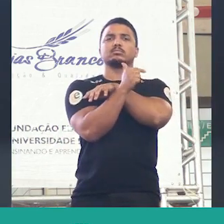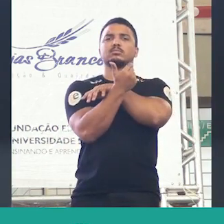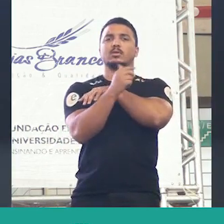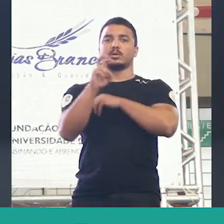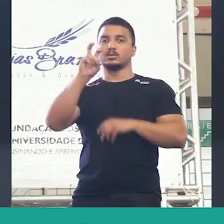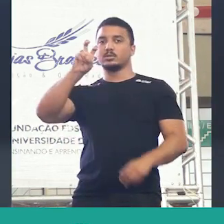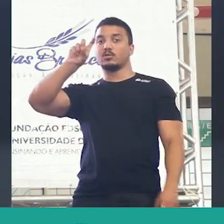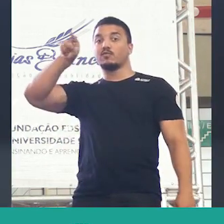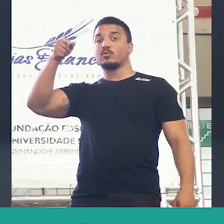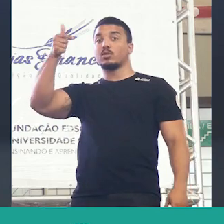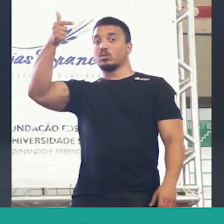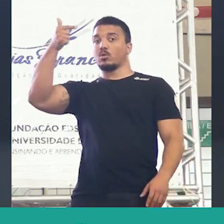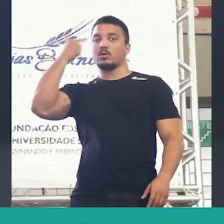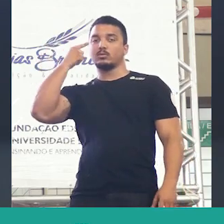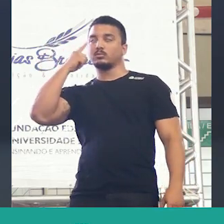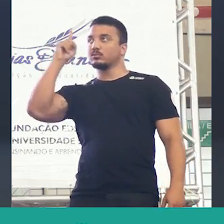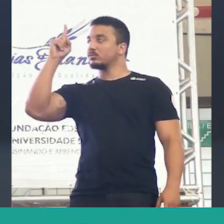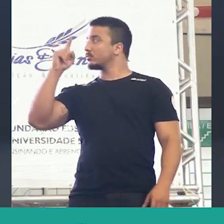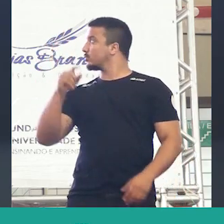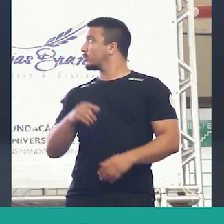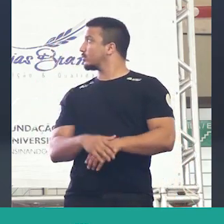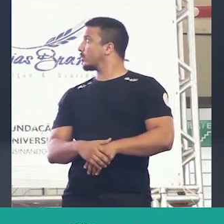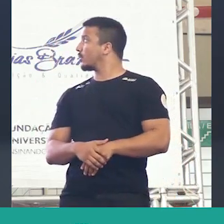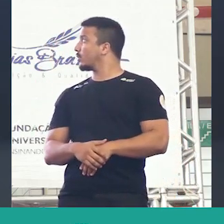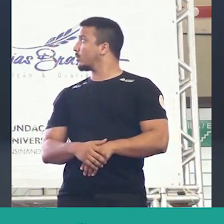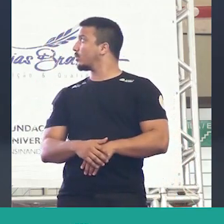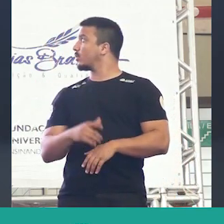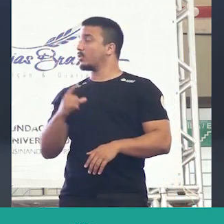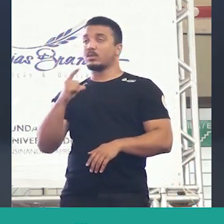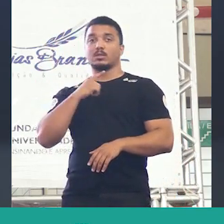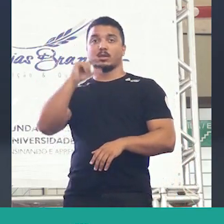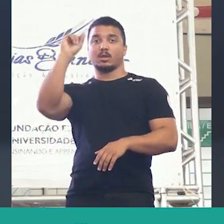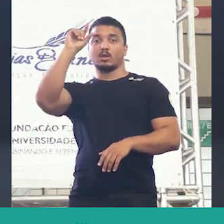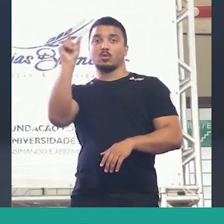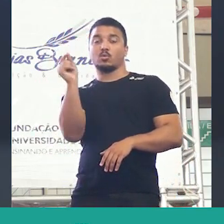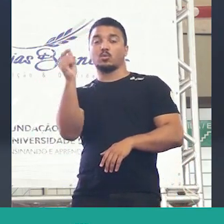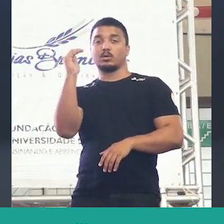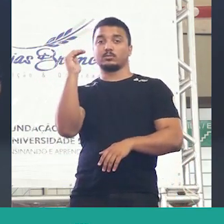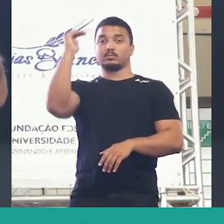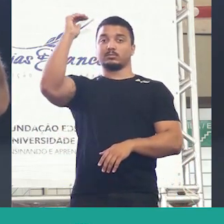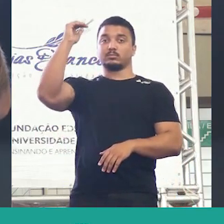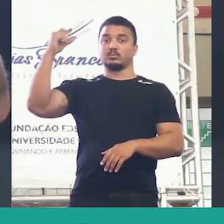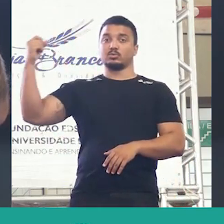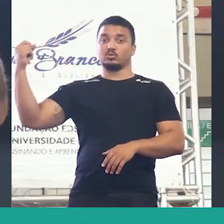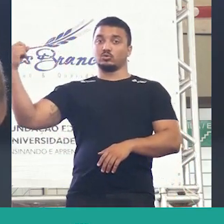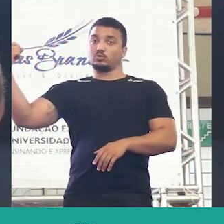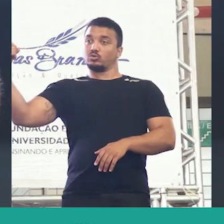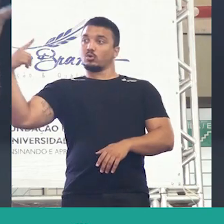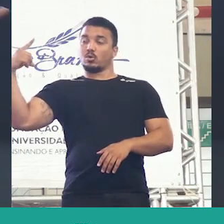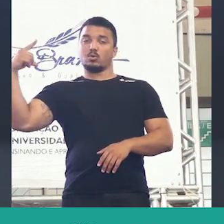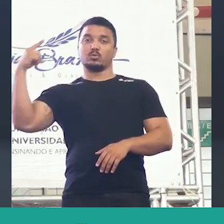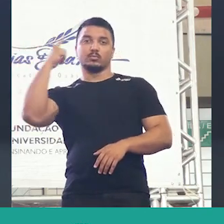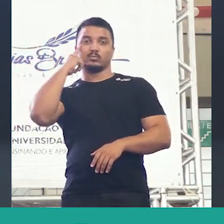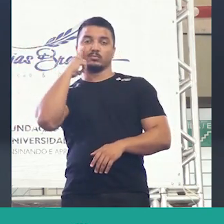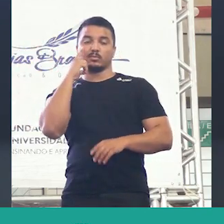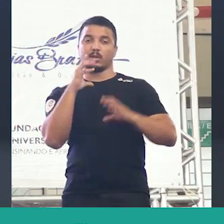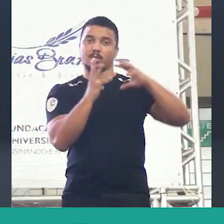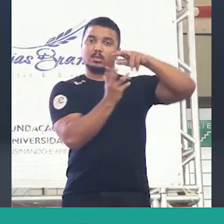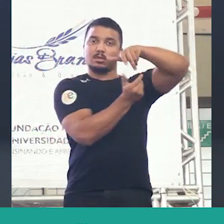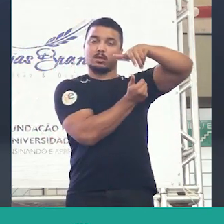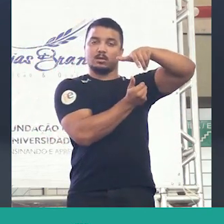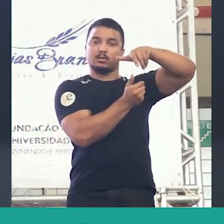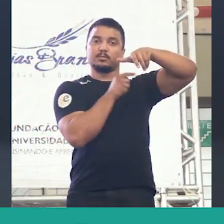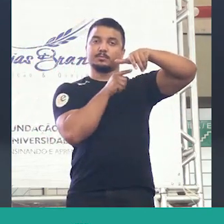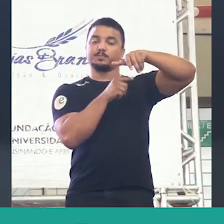esse 5,2 aí, foi claro? Você está vendo que a Lua está mais acima, o Sol está à sua esquerda e a Terra está à